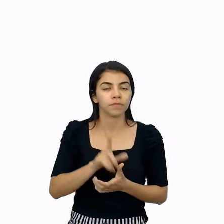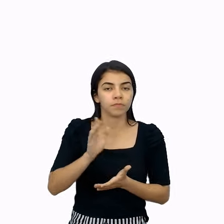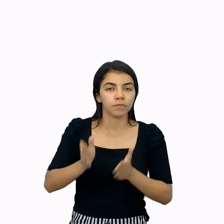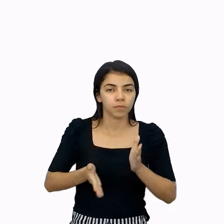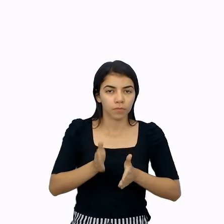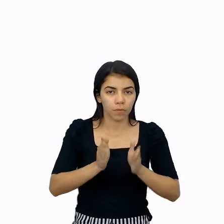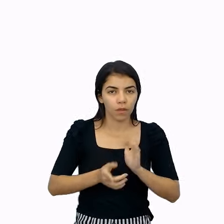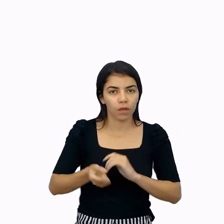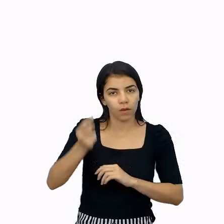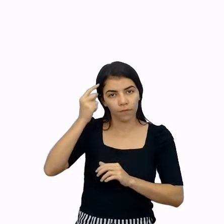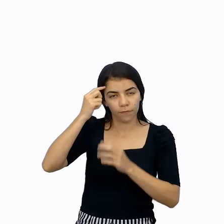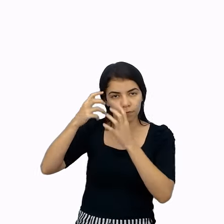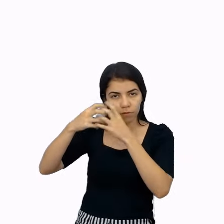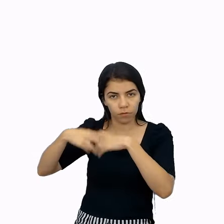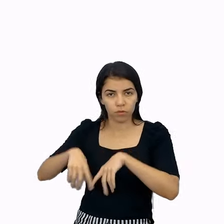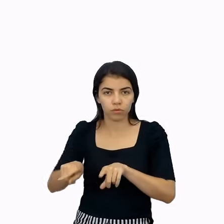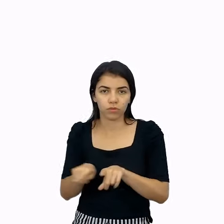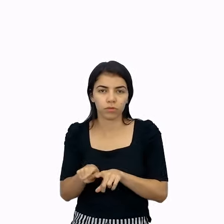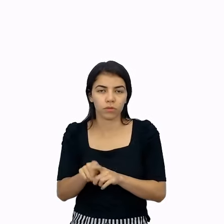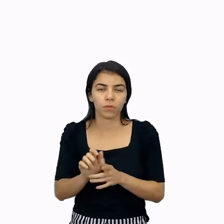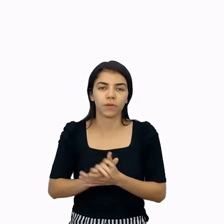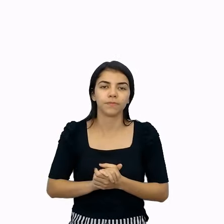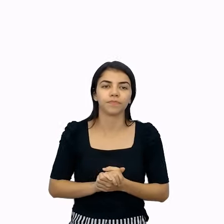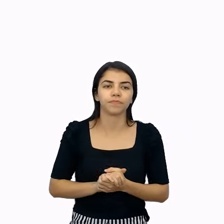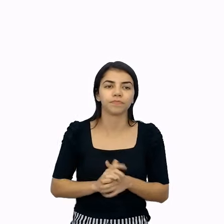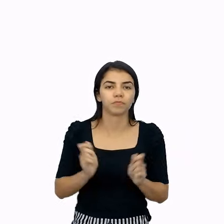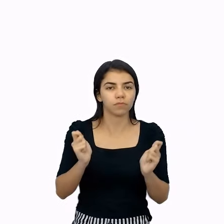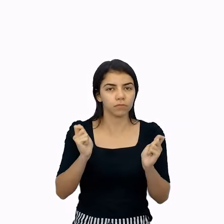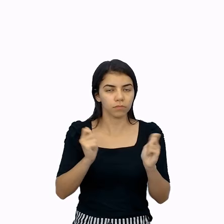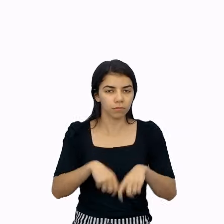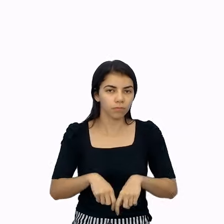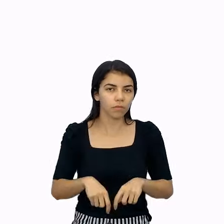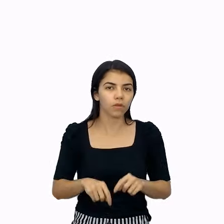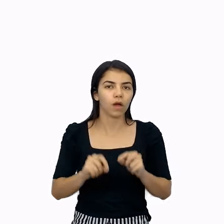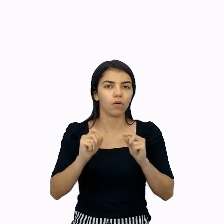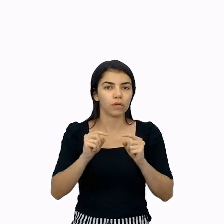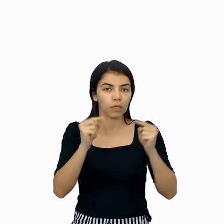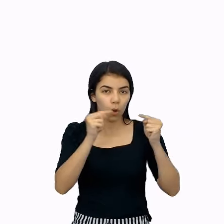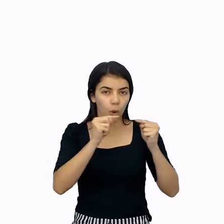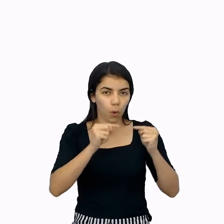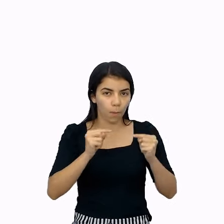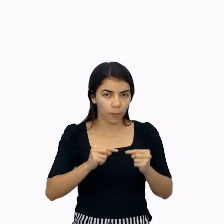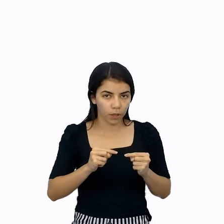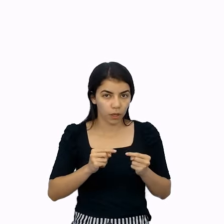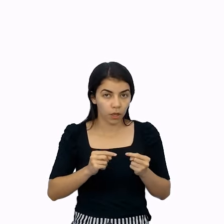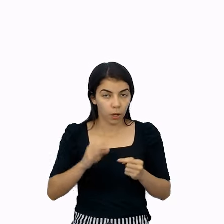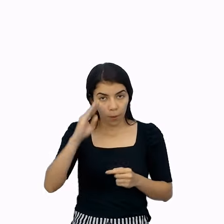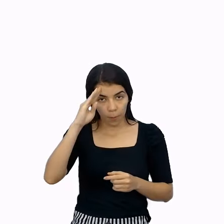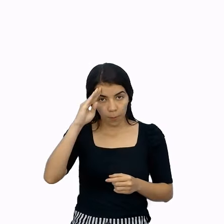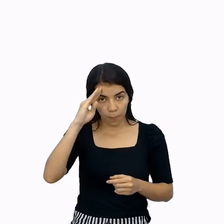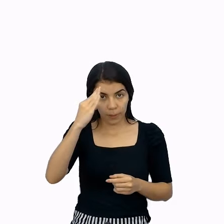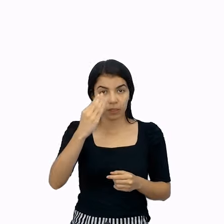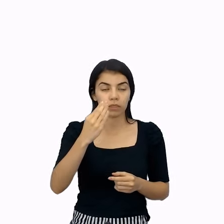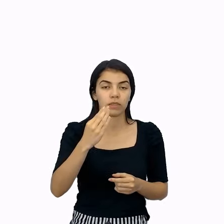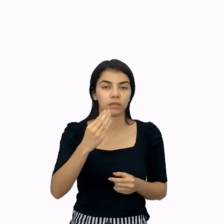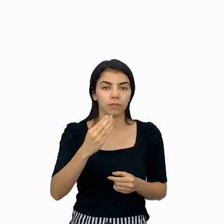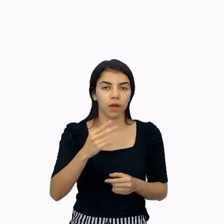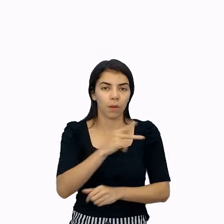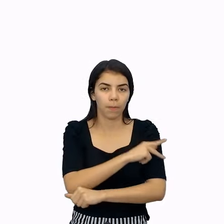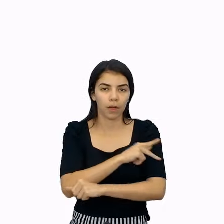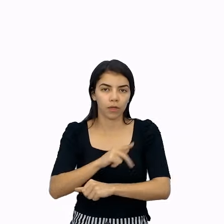crítico, reflexivo da prática docente que deve garantir a coerência com os princípios pedagógicos visando